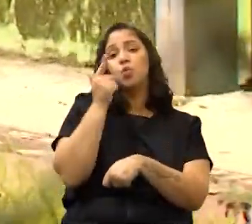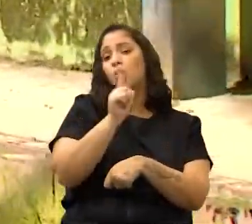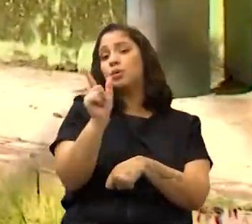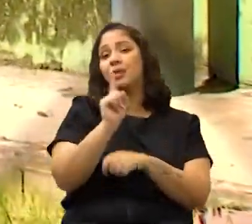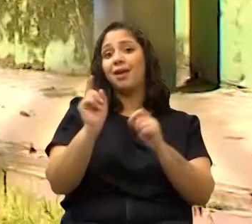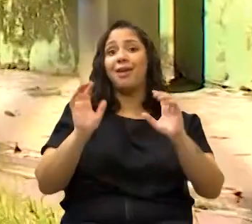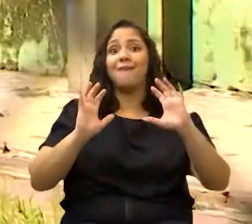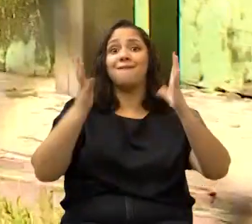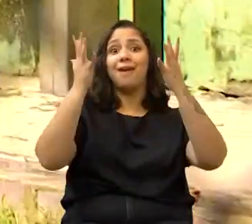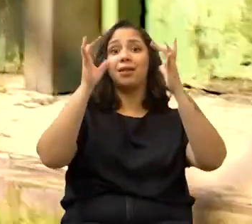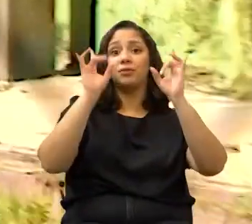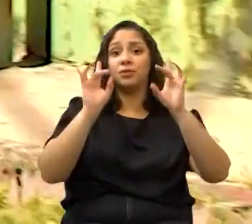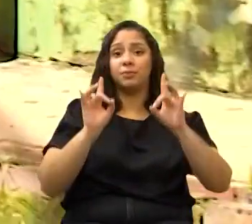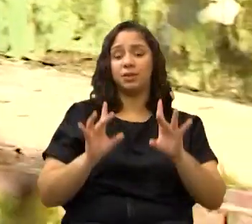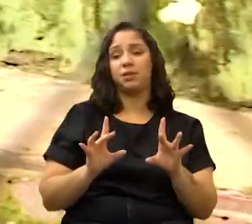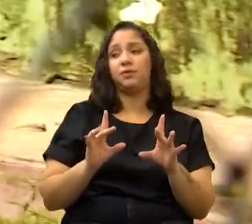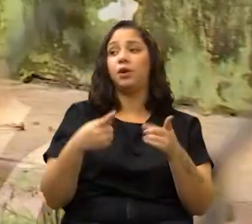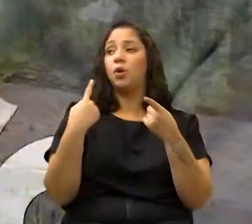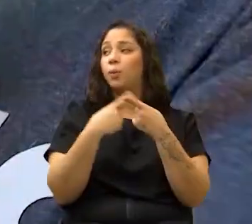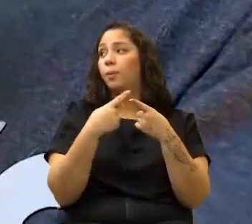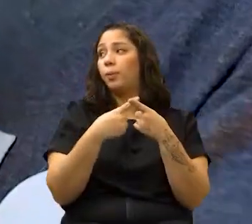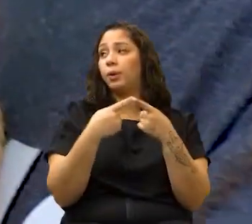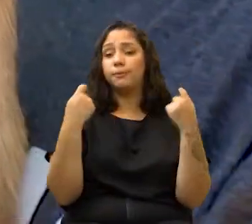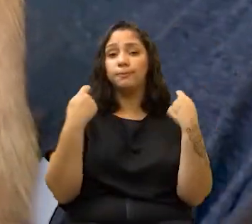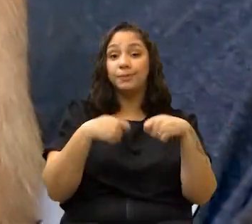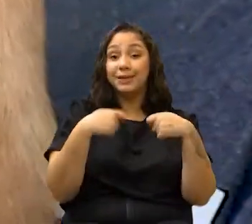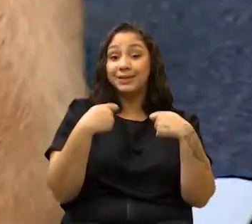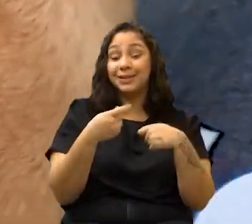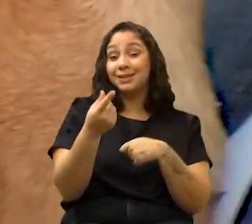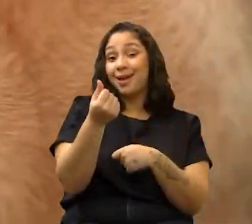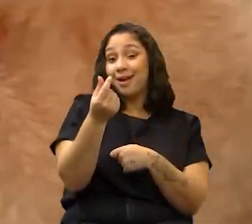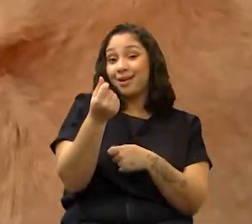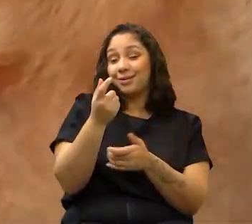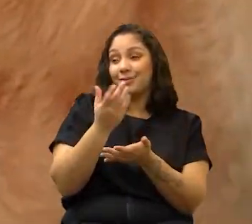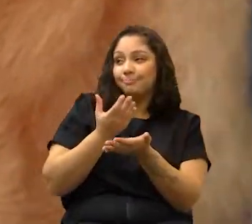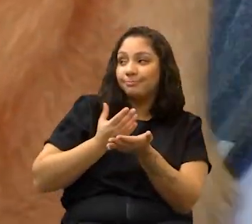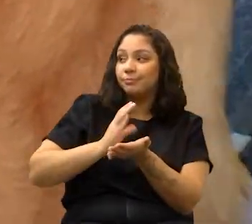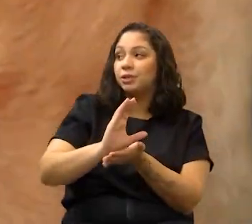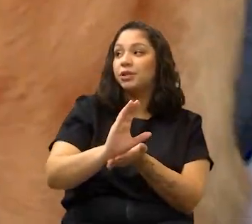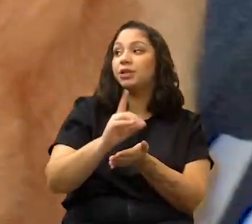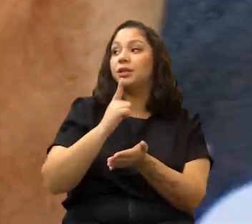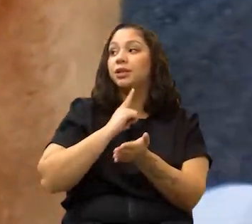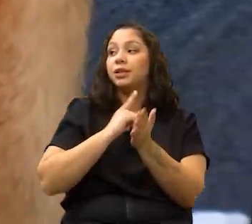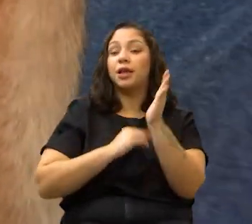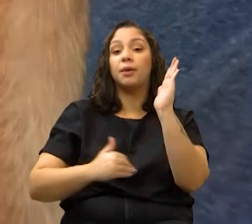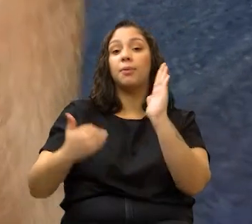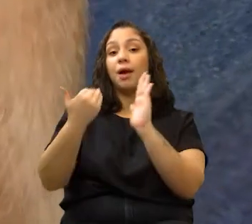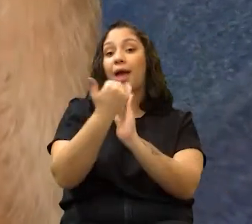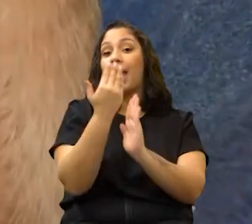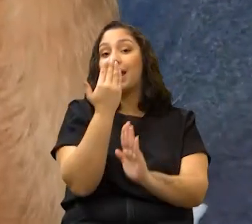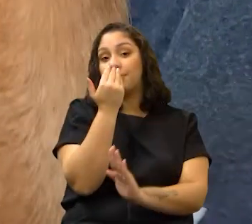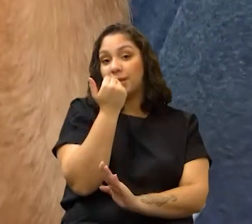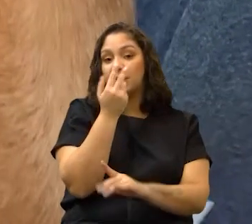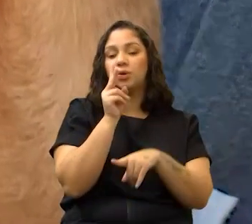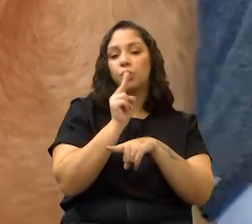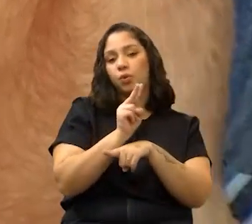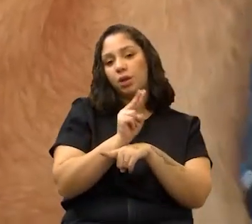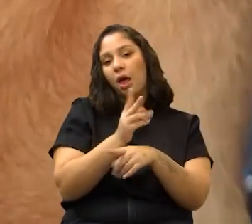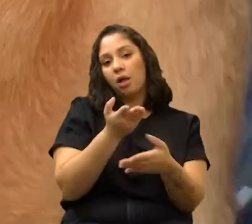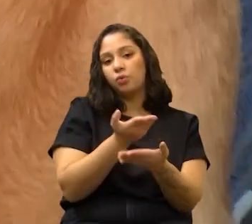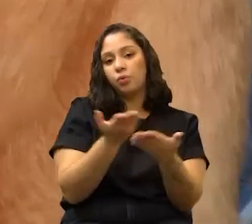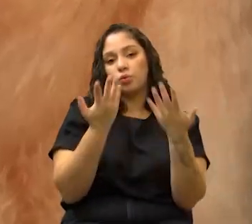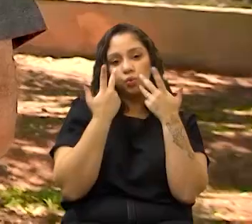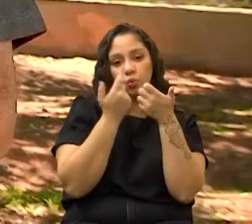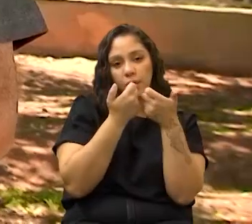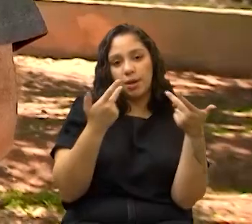consegue fazer eventos específicos, né? Porque demanda recursos que a gente prioriza para alimentação e